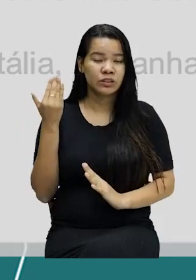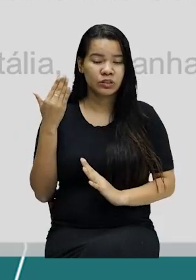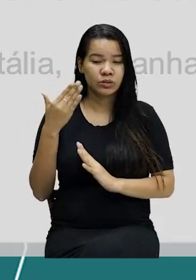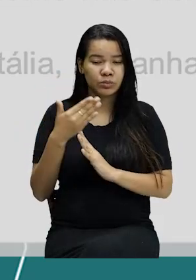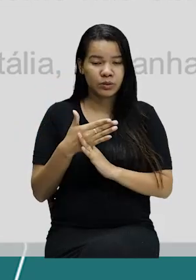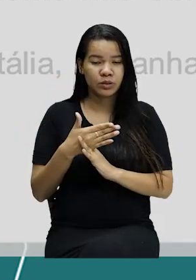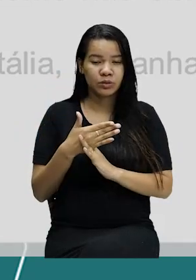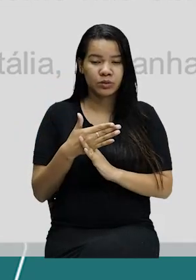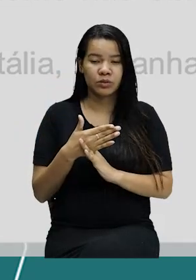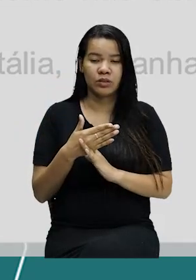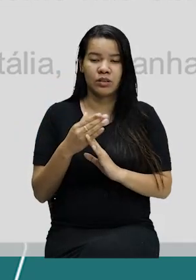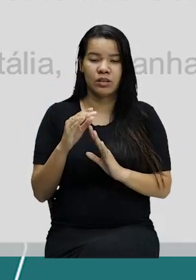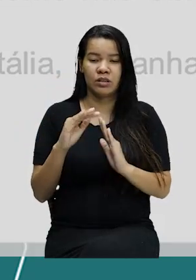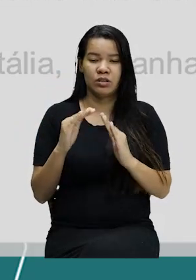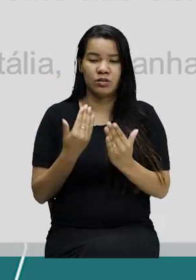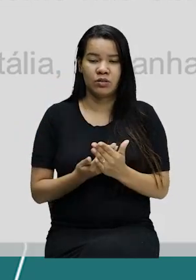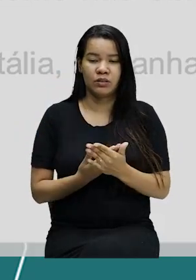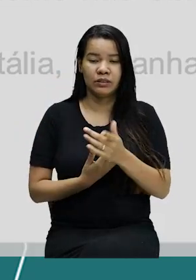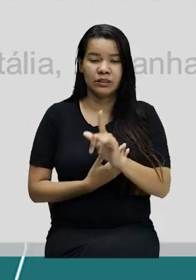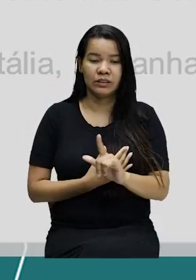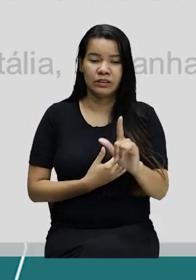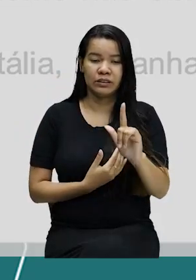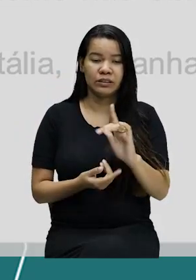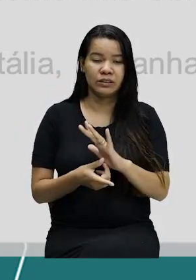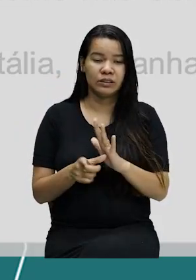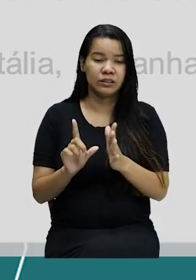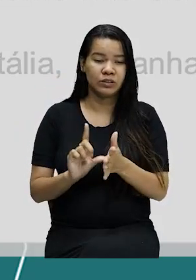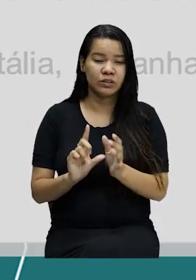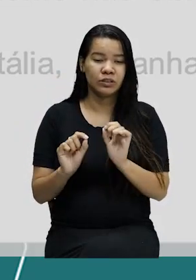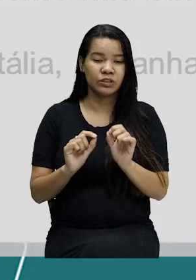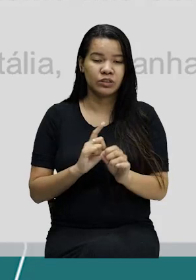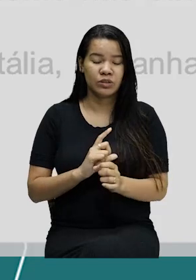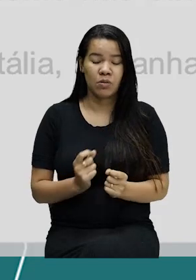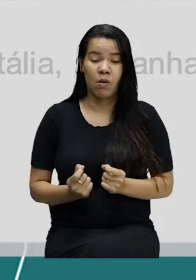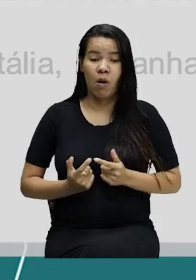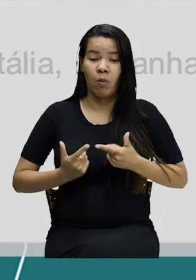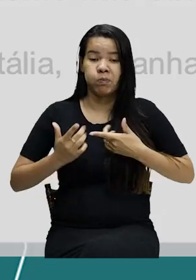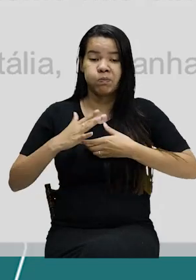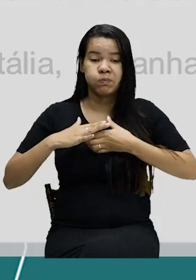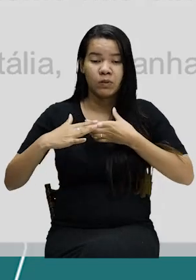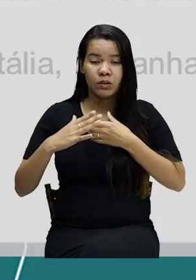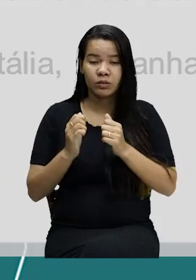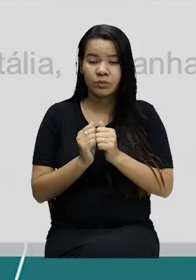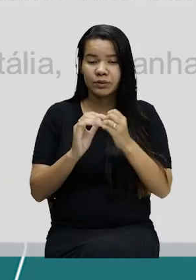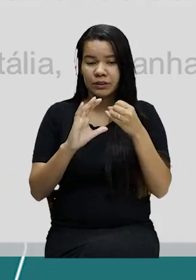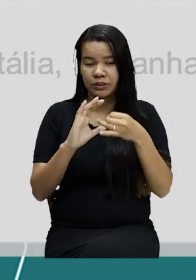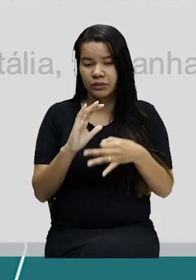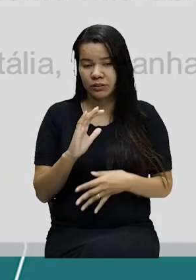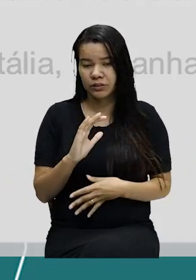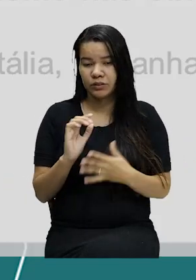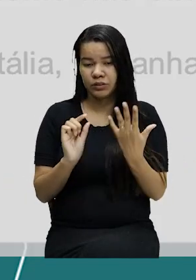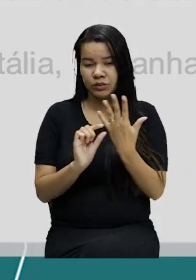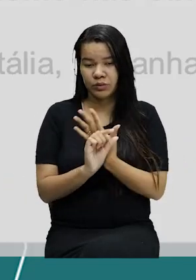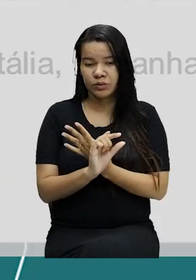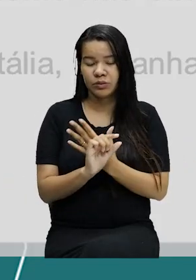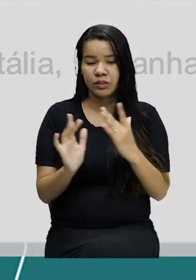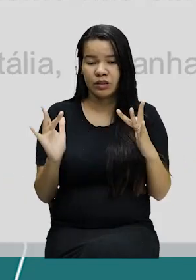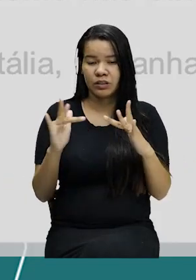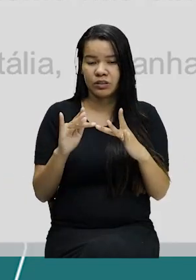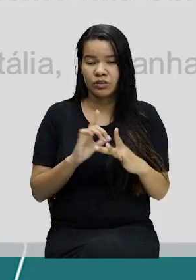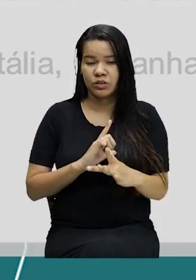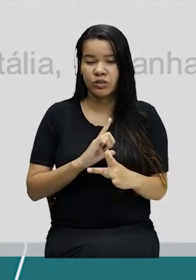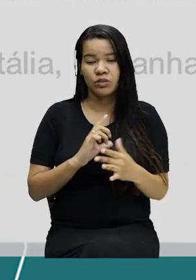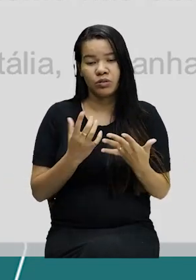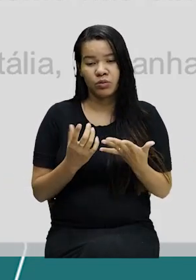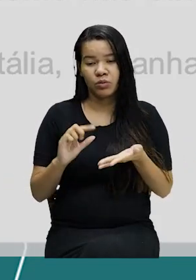literária anterior que tinha os exageros e excessos como uma das suas características. Os autores do arcadismo tinham o costume de assinar